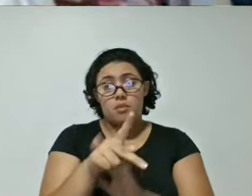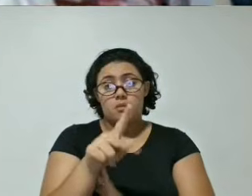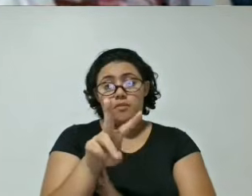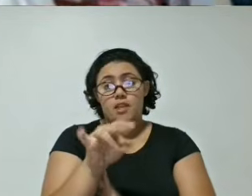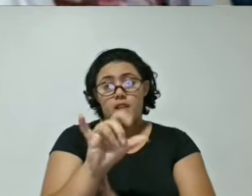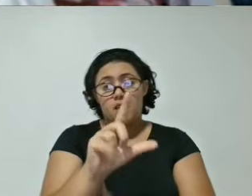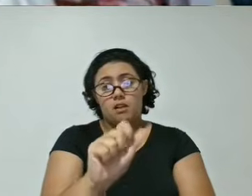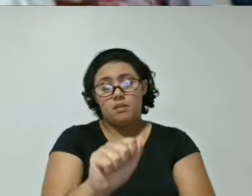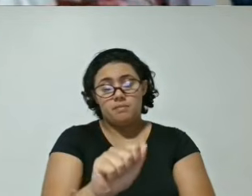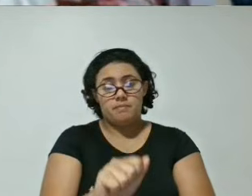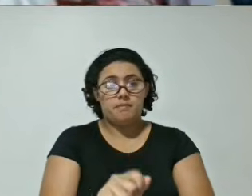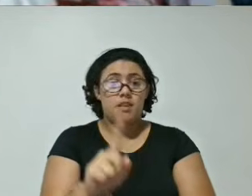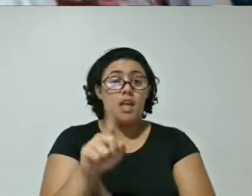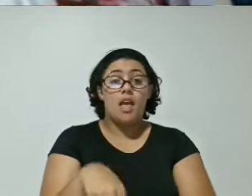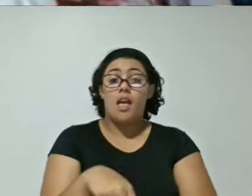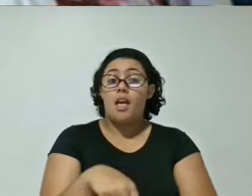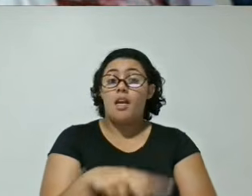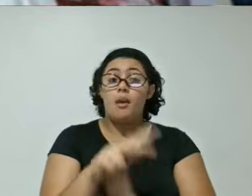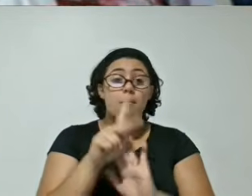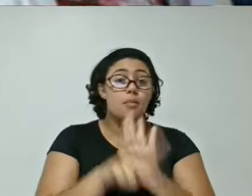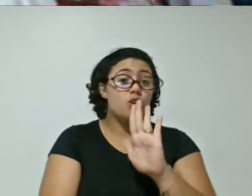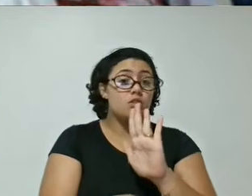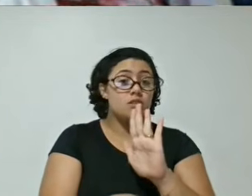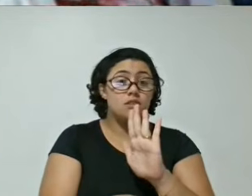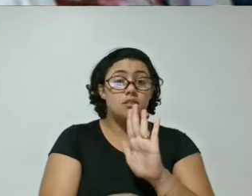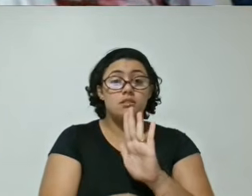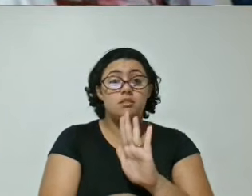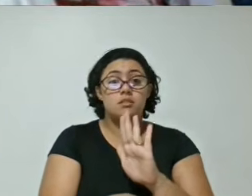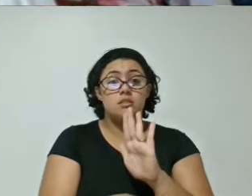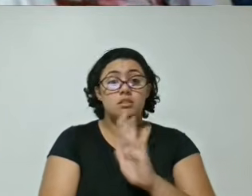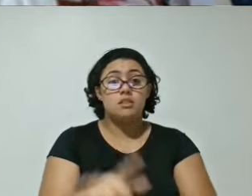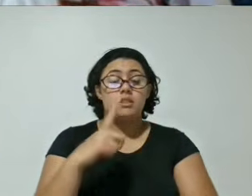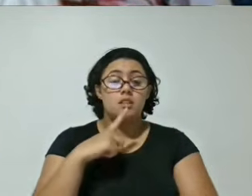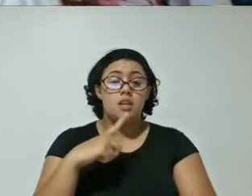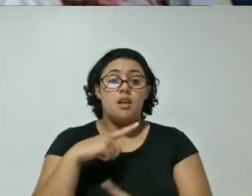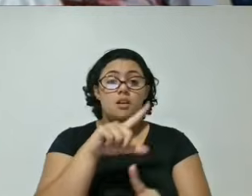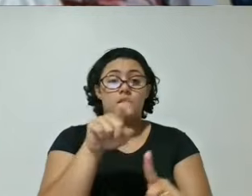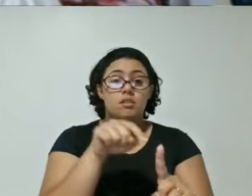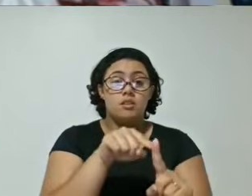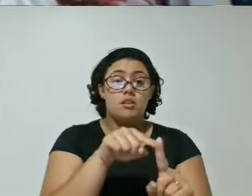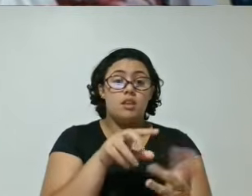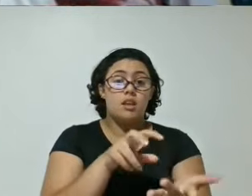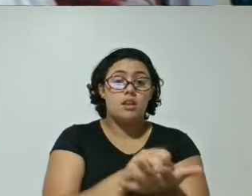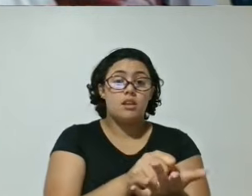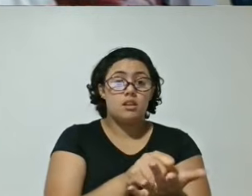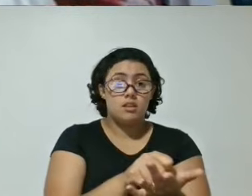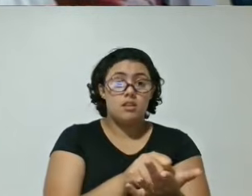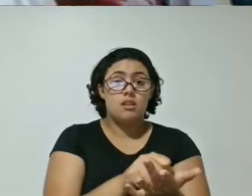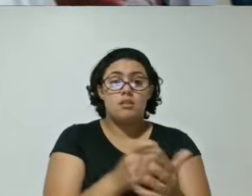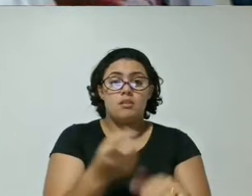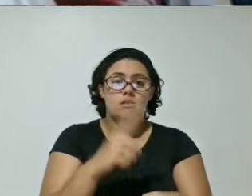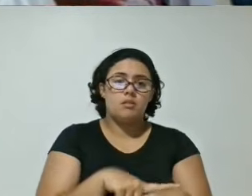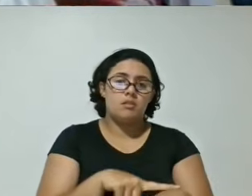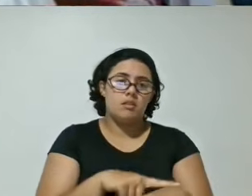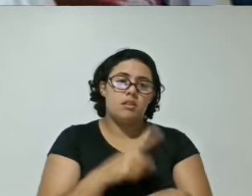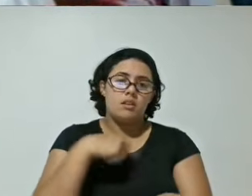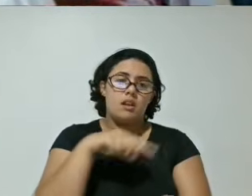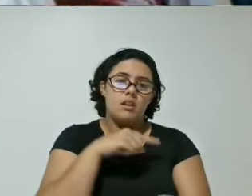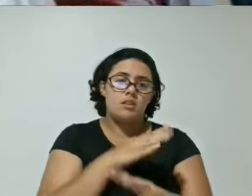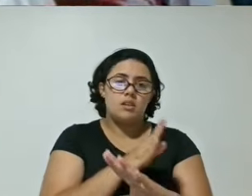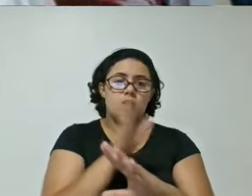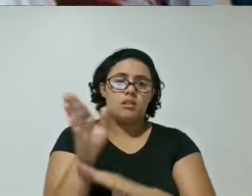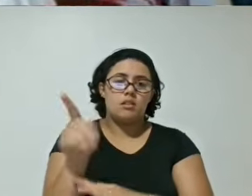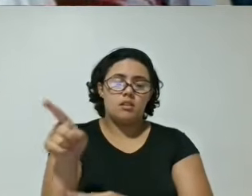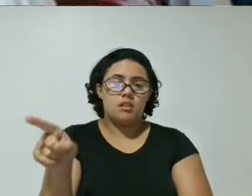Vila, ele tinha essa função de registrar esse momento. Então, a gente andou